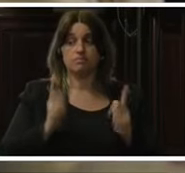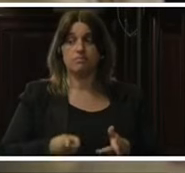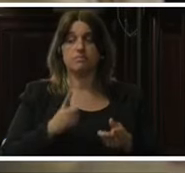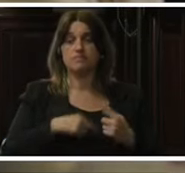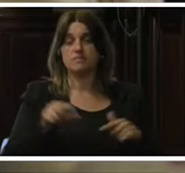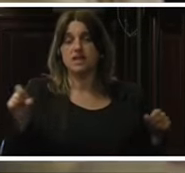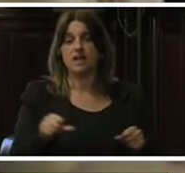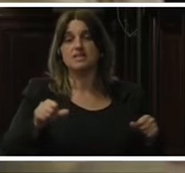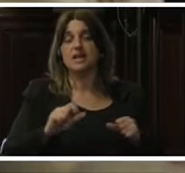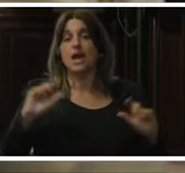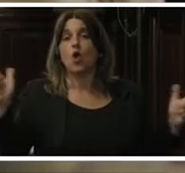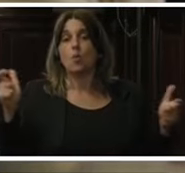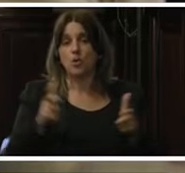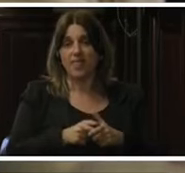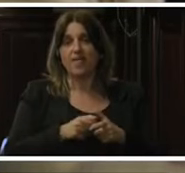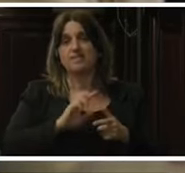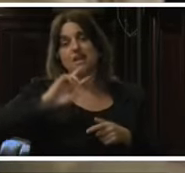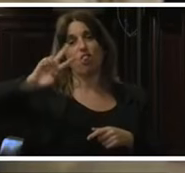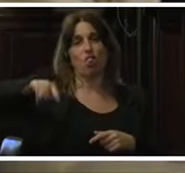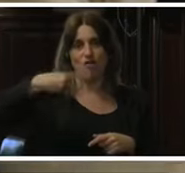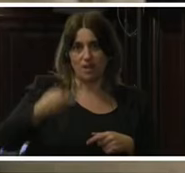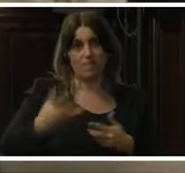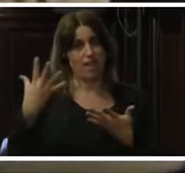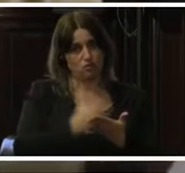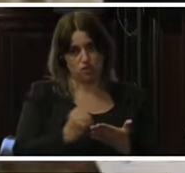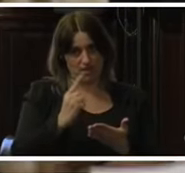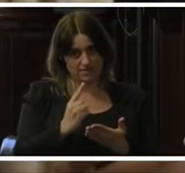sejam duplamente é poder habilitados